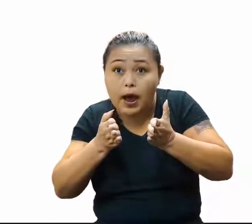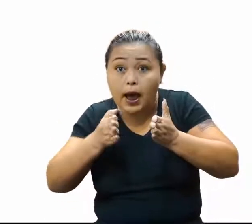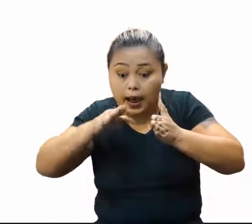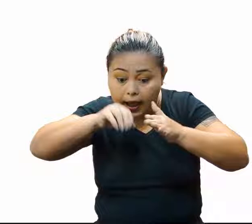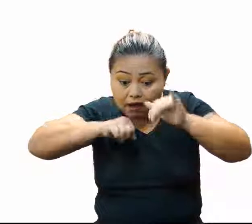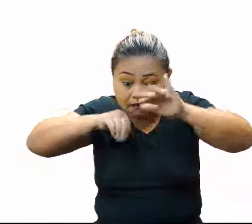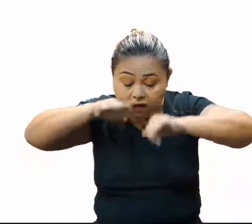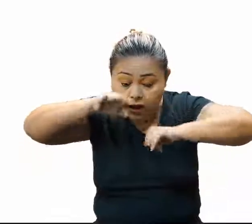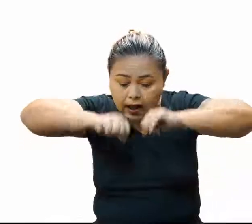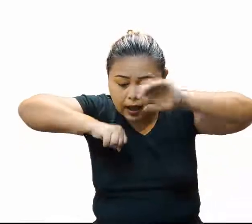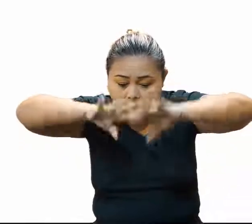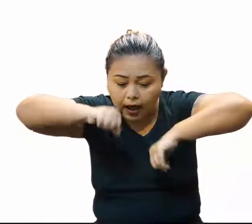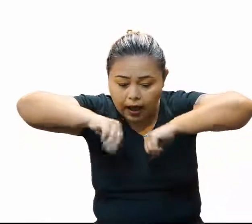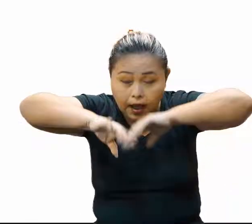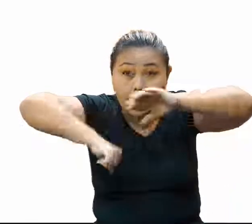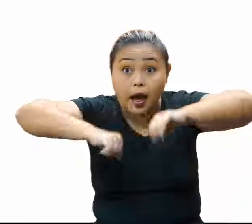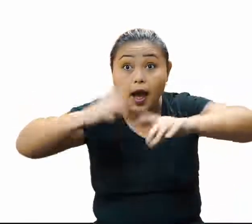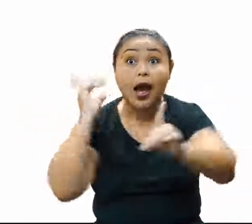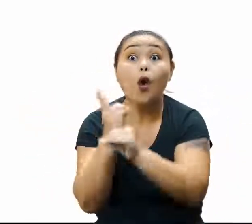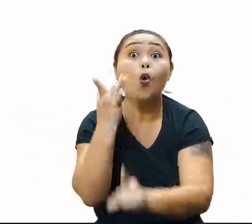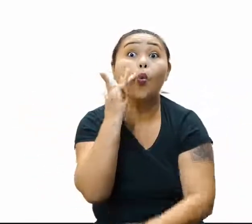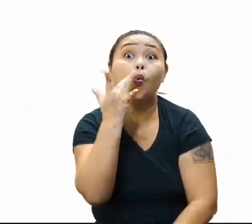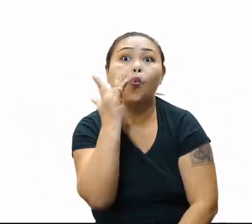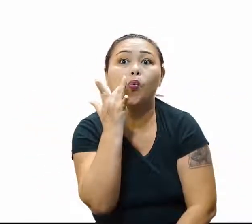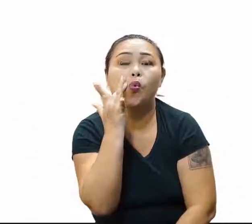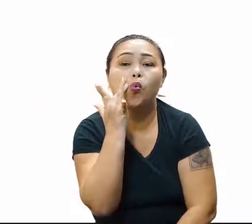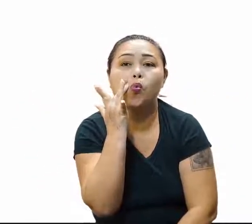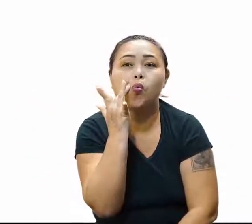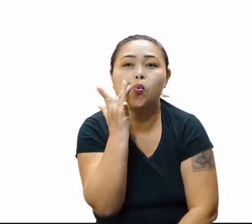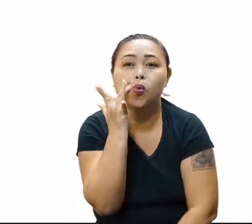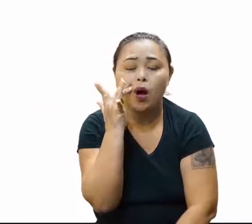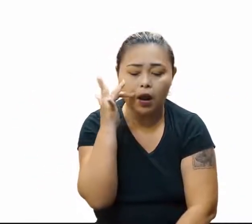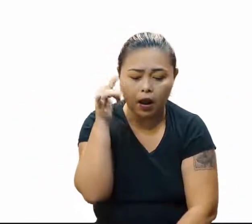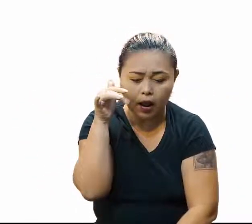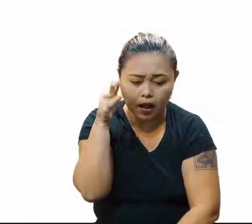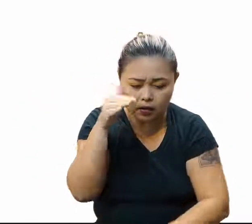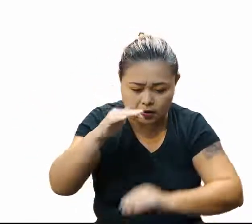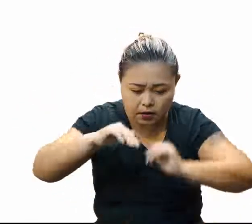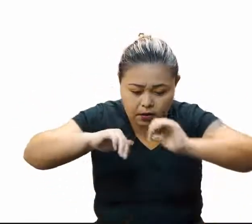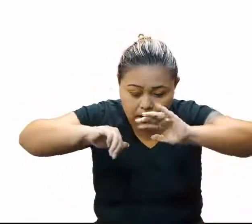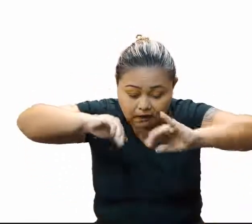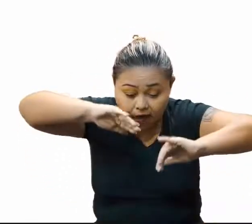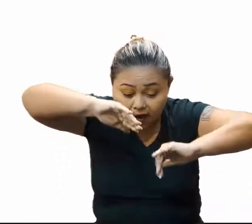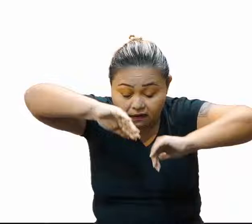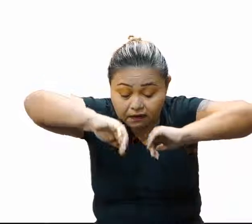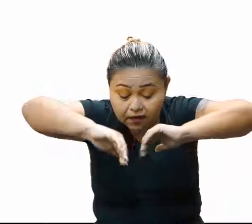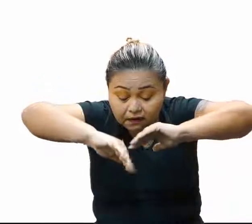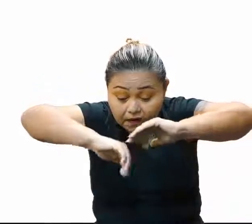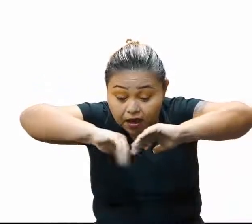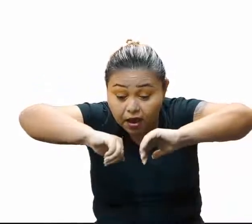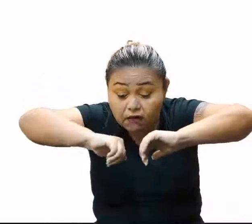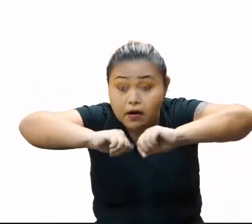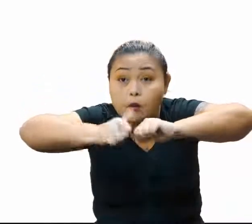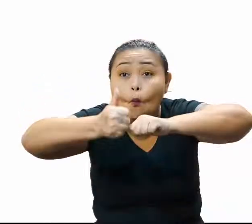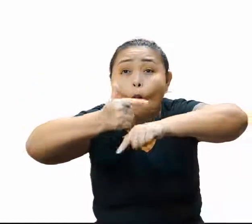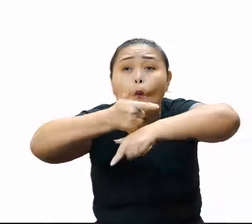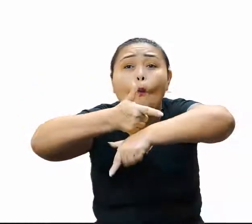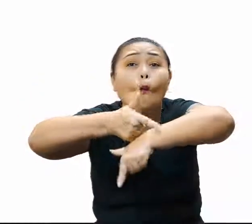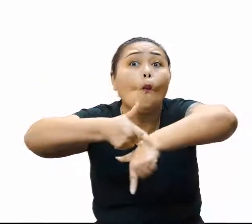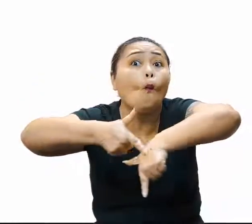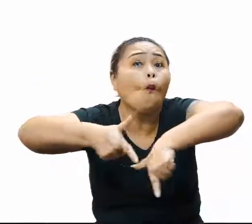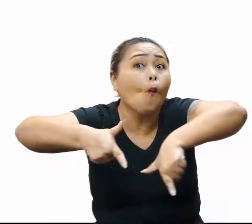e encontrar o ouro. Então você vai até sumir, até desaparecer. Então, isso